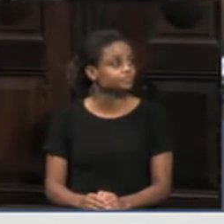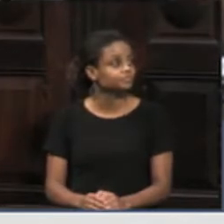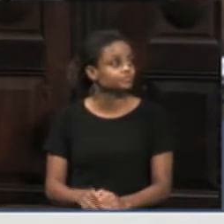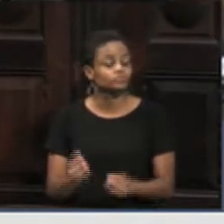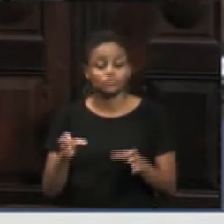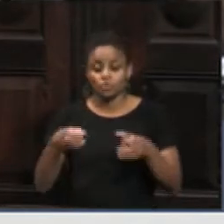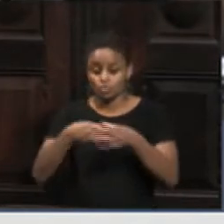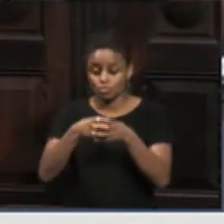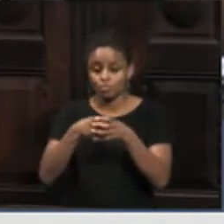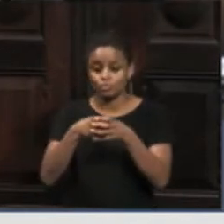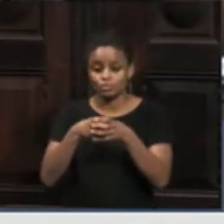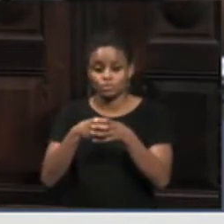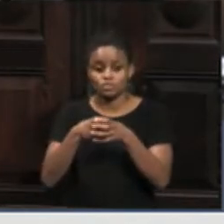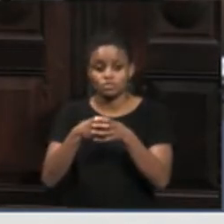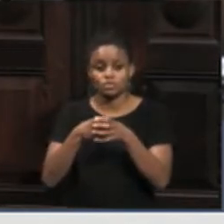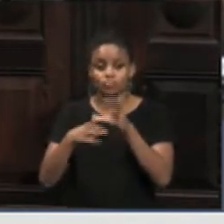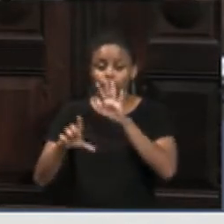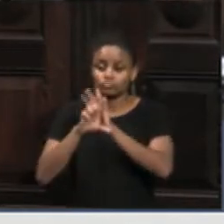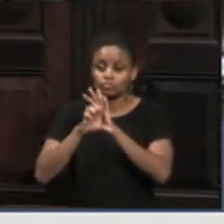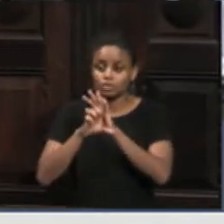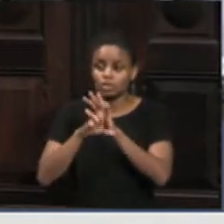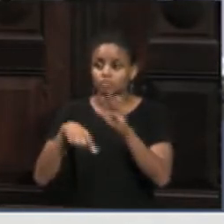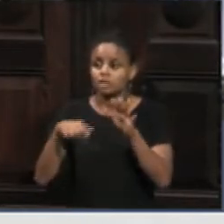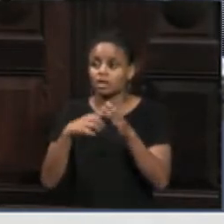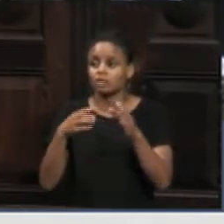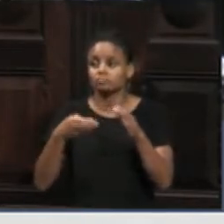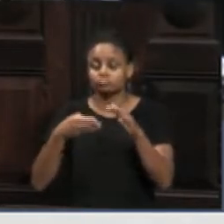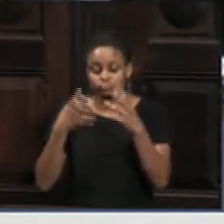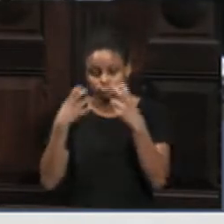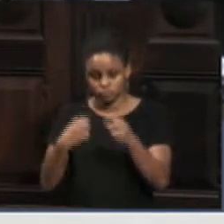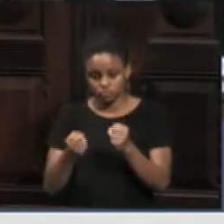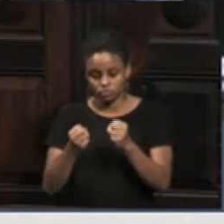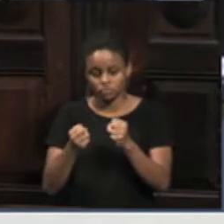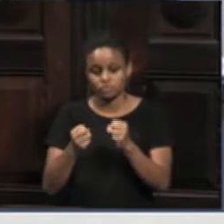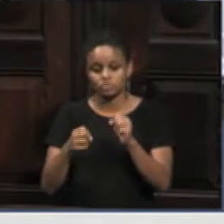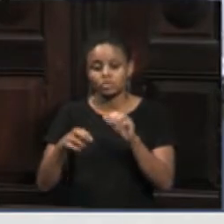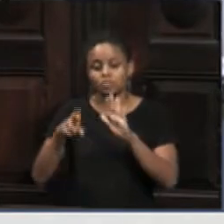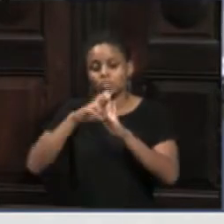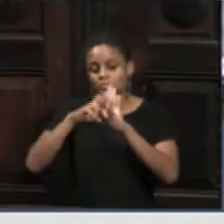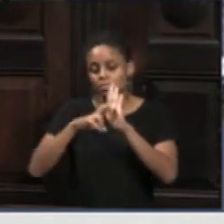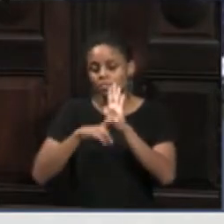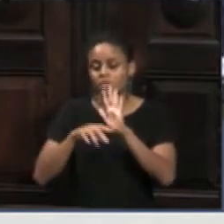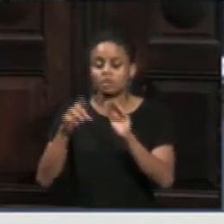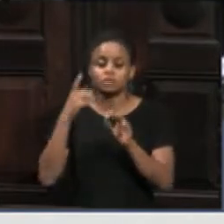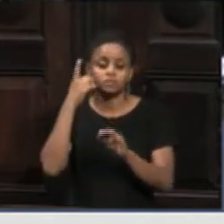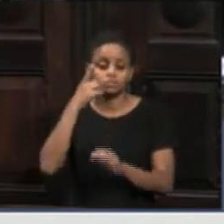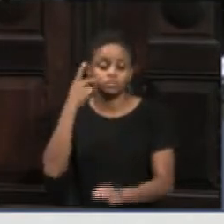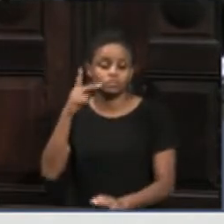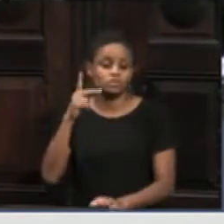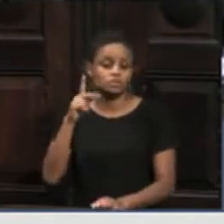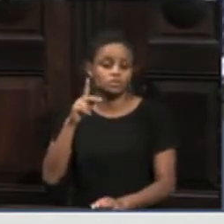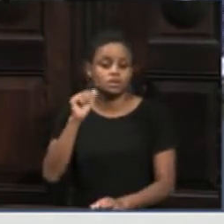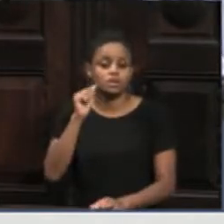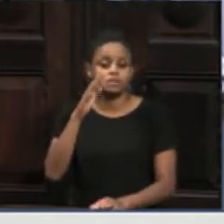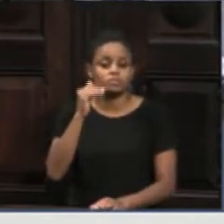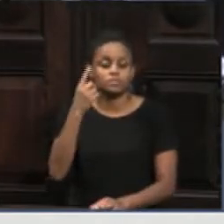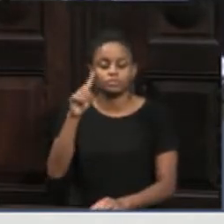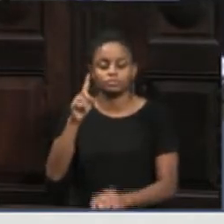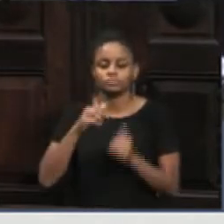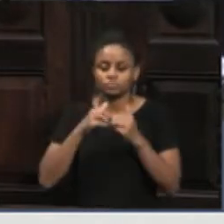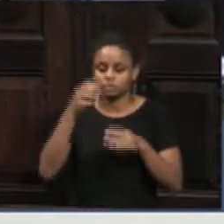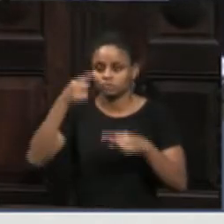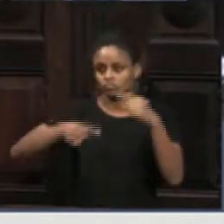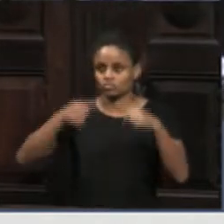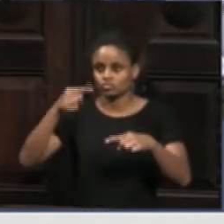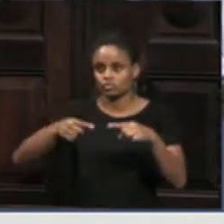da Comissão de Indicações Legislativas favorável. Relator, deputado Marcos Abraão. Em discussão. Senhor presidente.